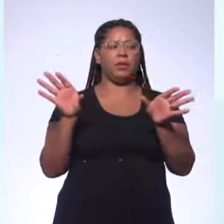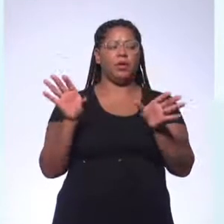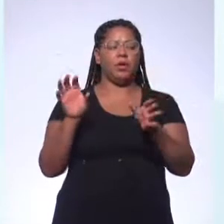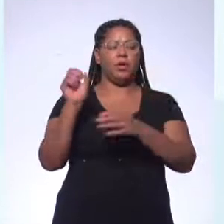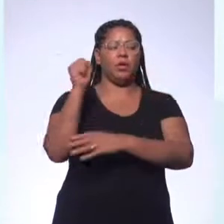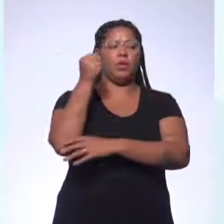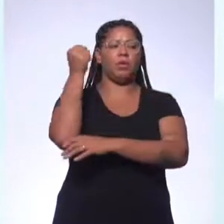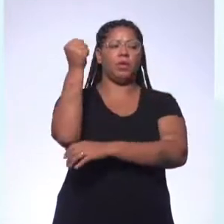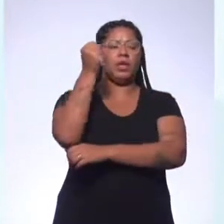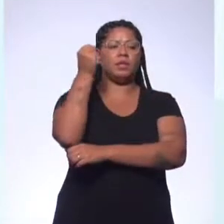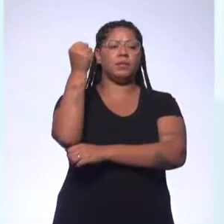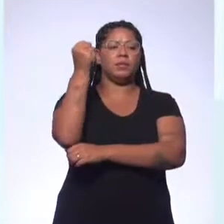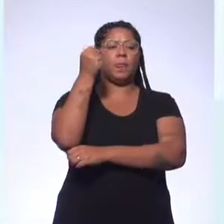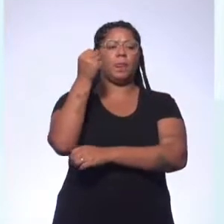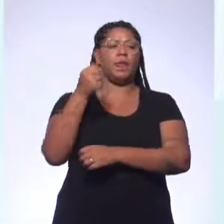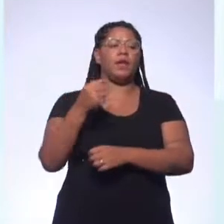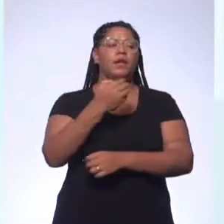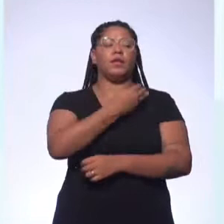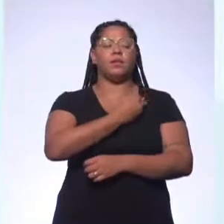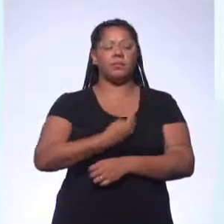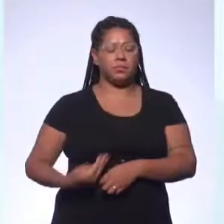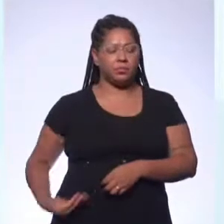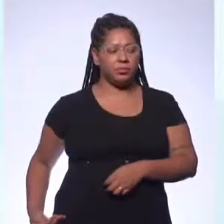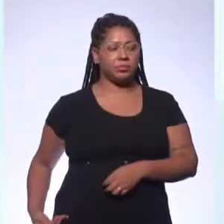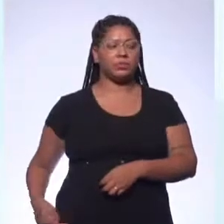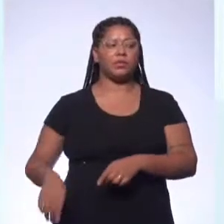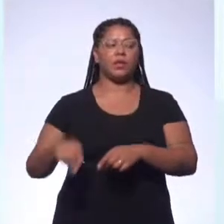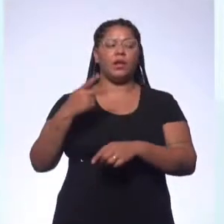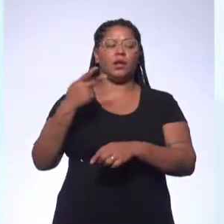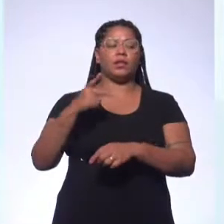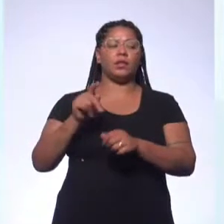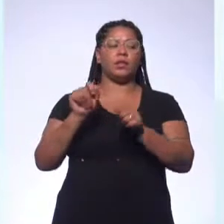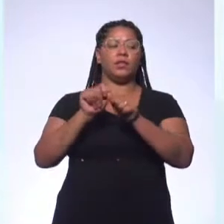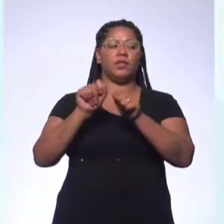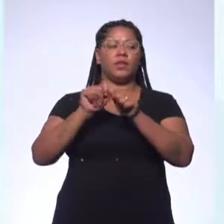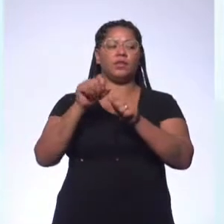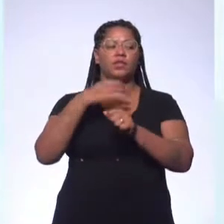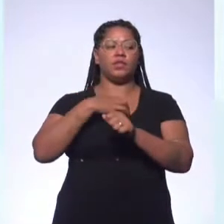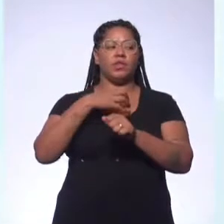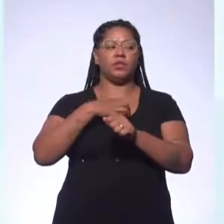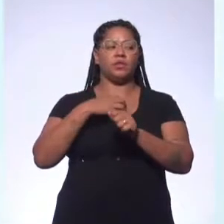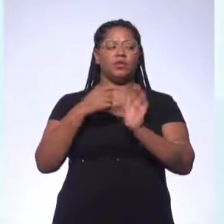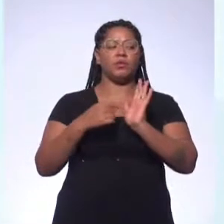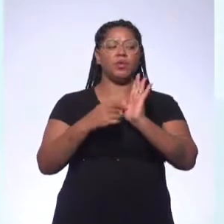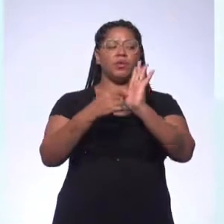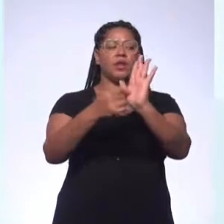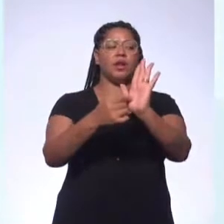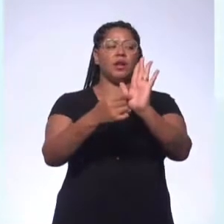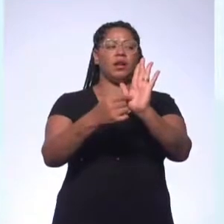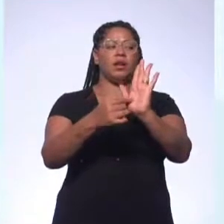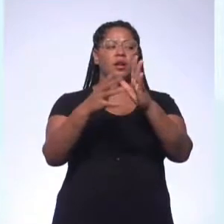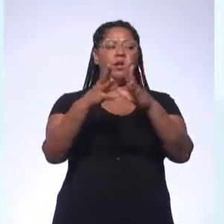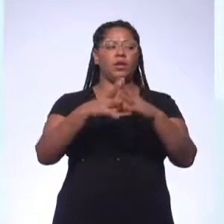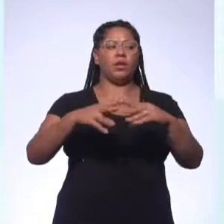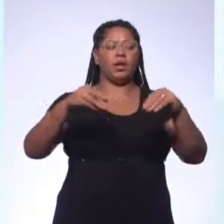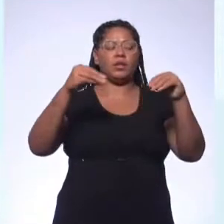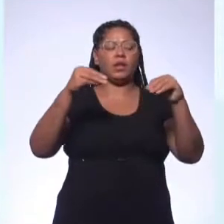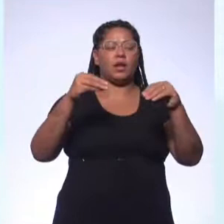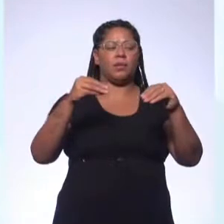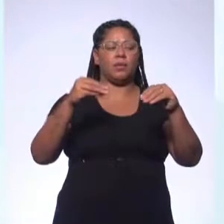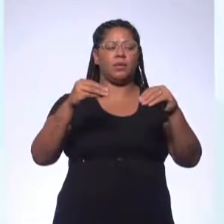já livre, ele continuou a fazendo reformas que apontavam aí para a dissolução da União Soviética,